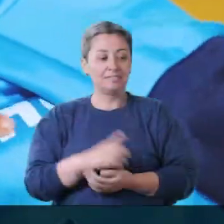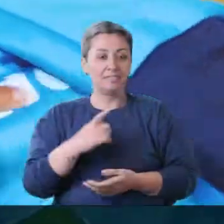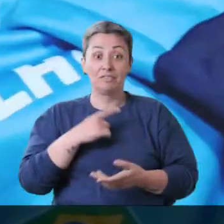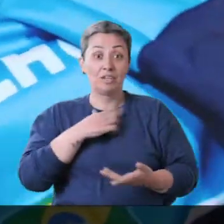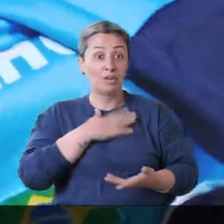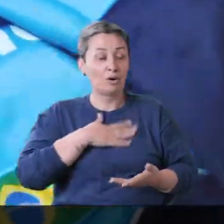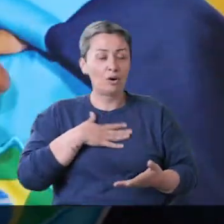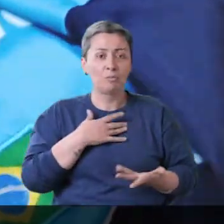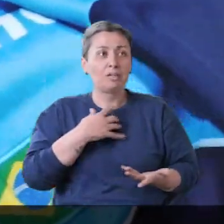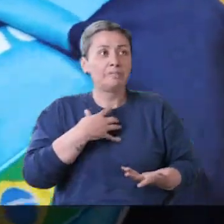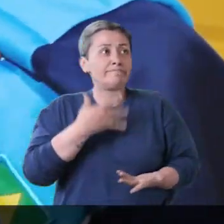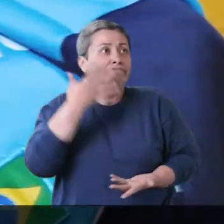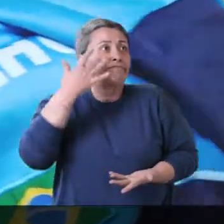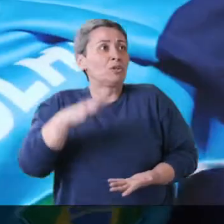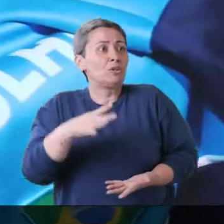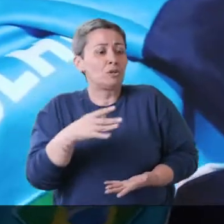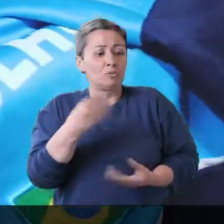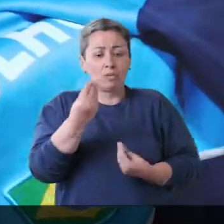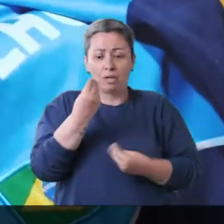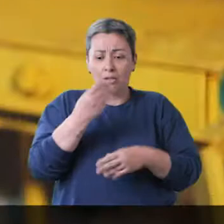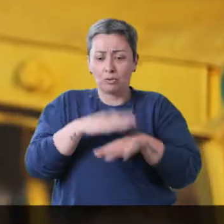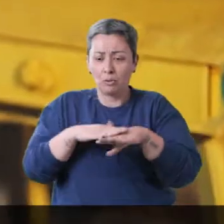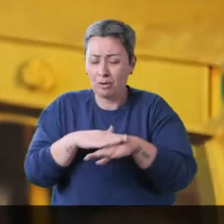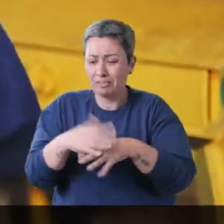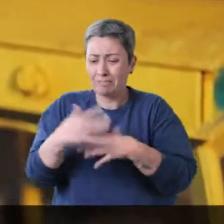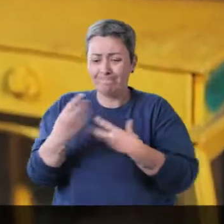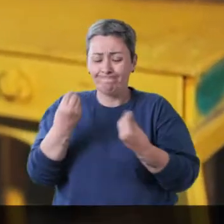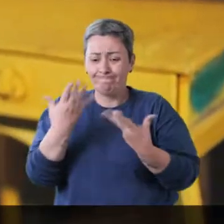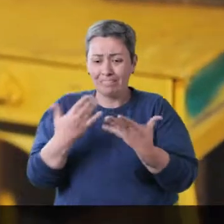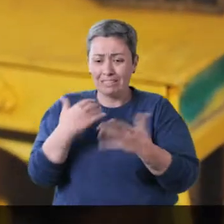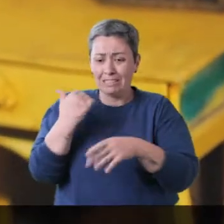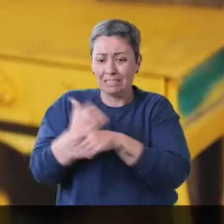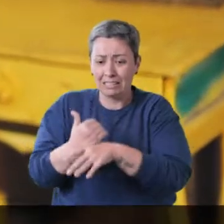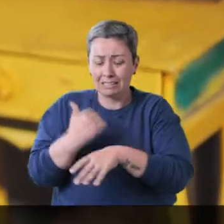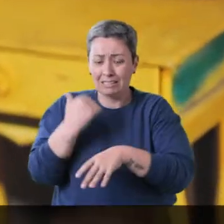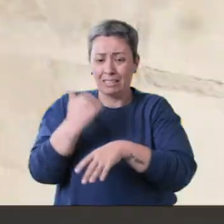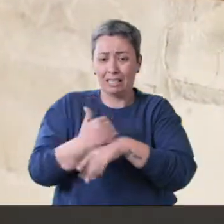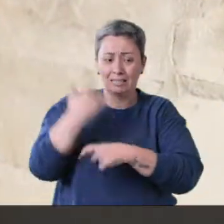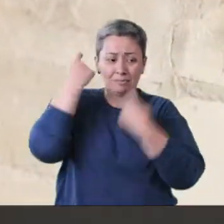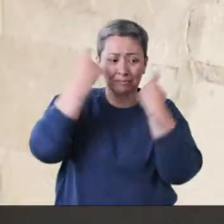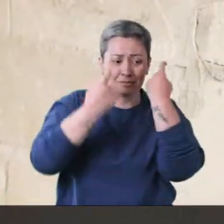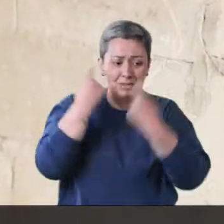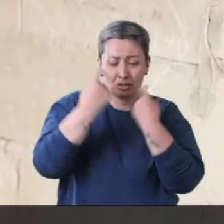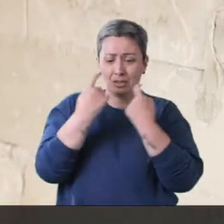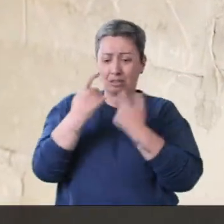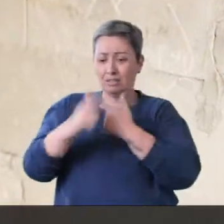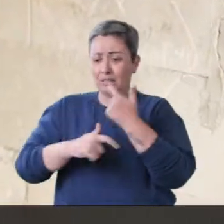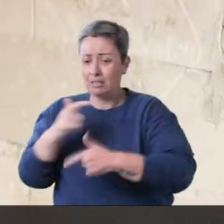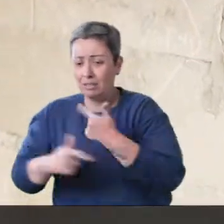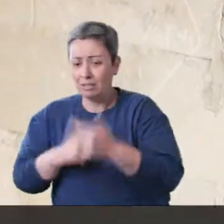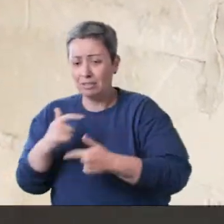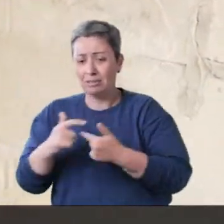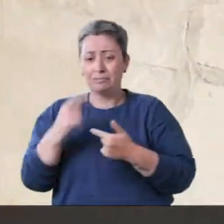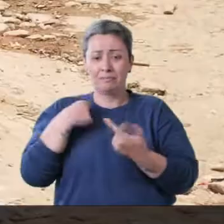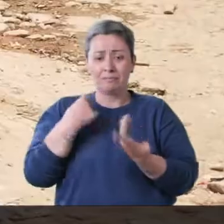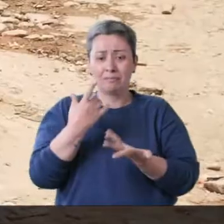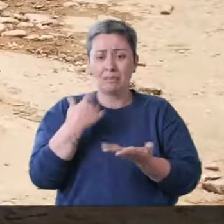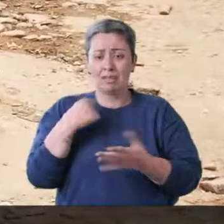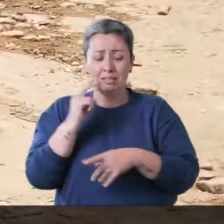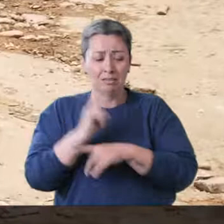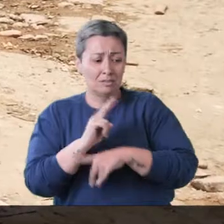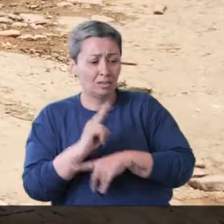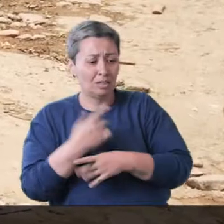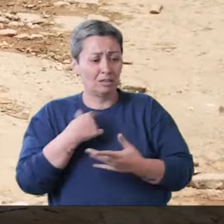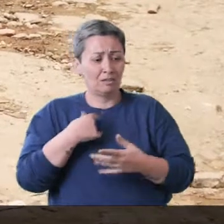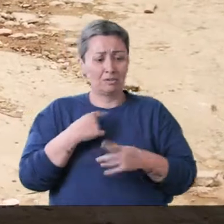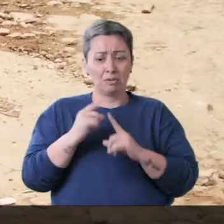No começo foi difícil demais, eu não sabia como conversar com ele, eu ficava tão preocupada que eu estava trabalhando, já